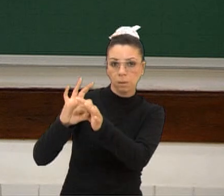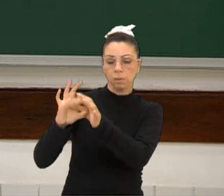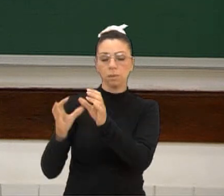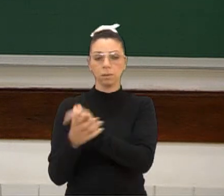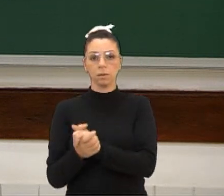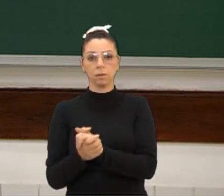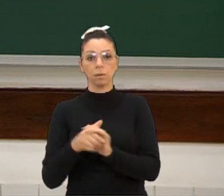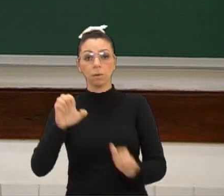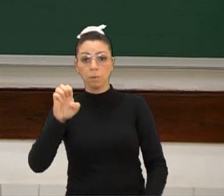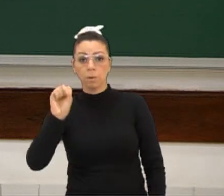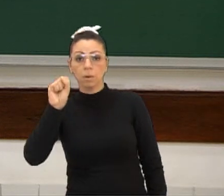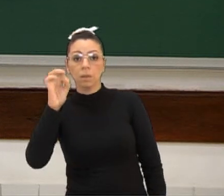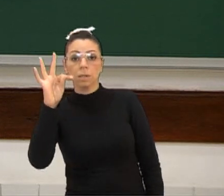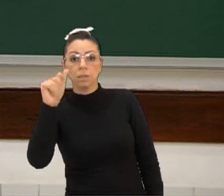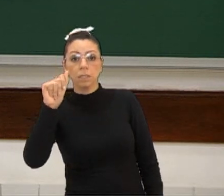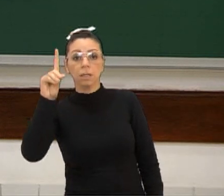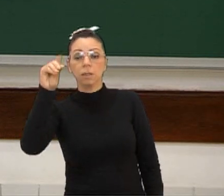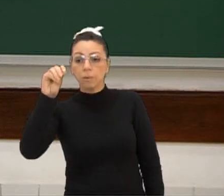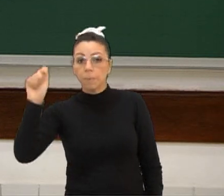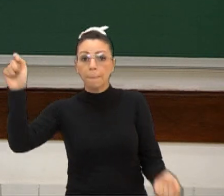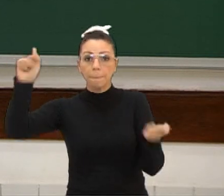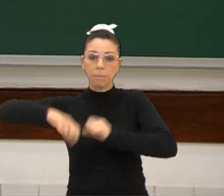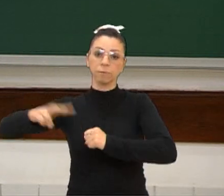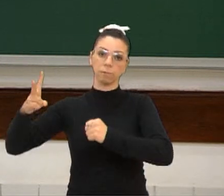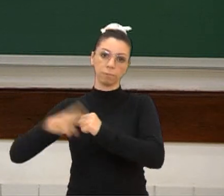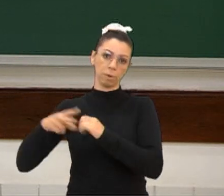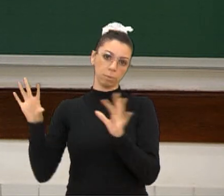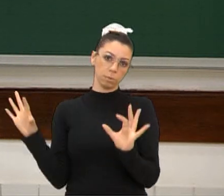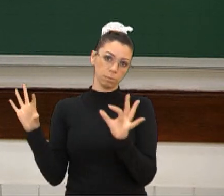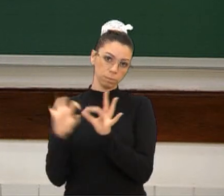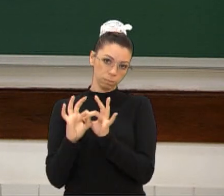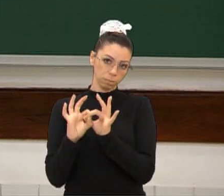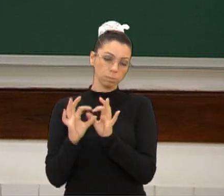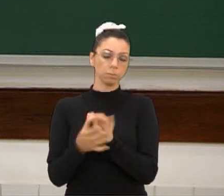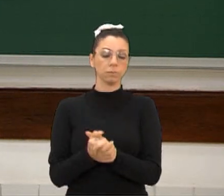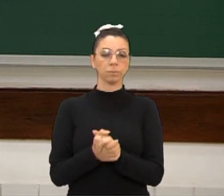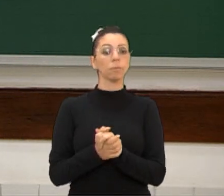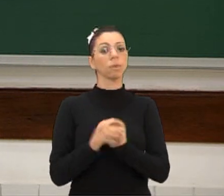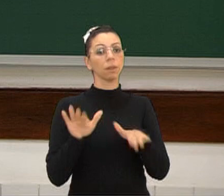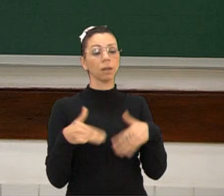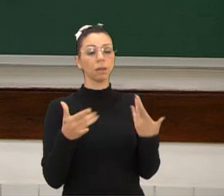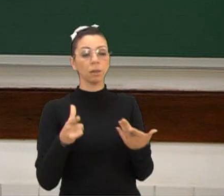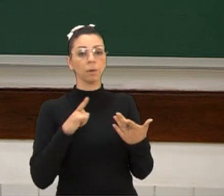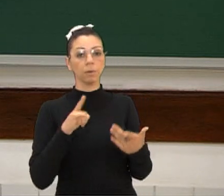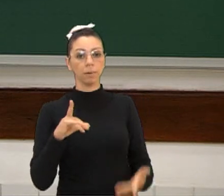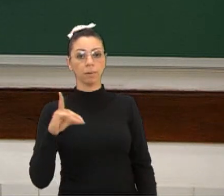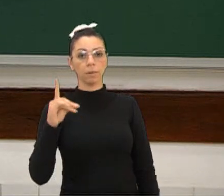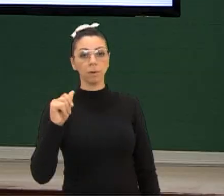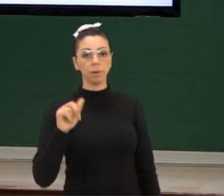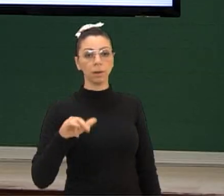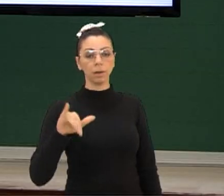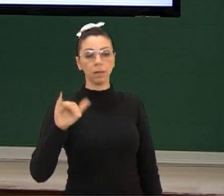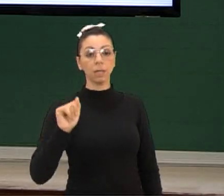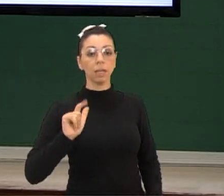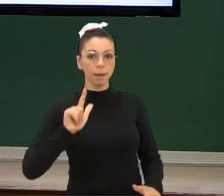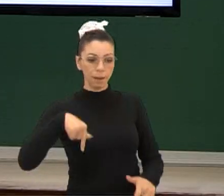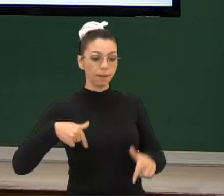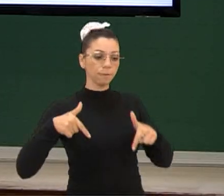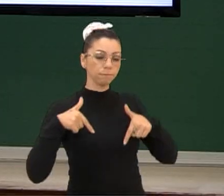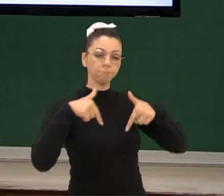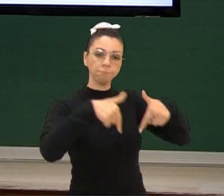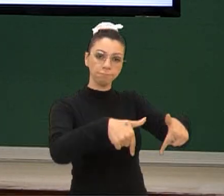para exprimir o estado de alguma coisa, precisa do verbo de ligação. Então, ali o darei é uma ação,